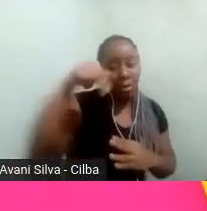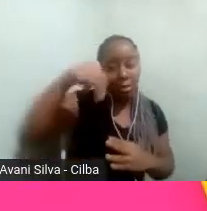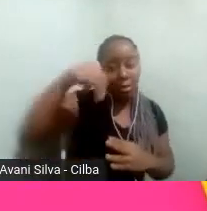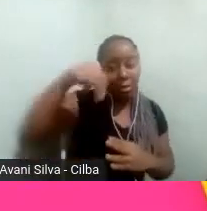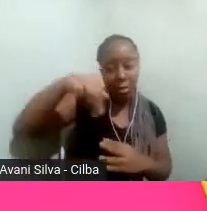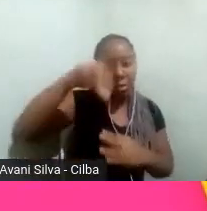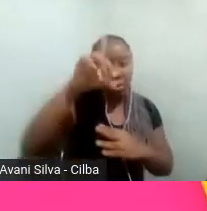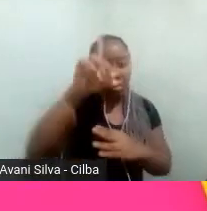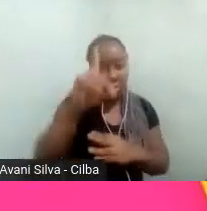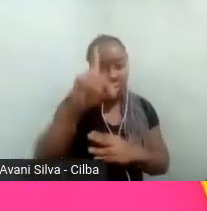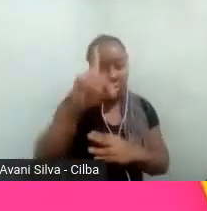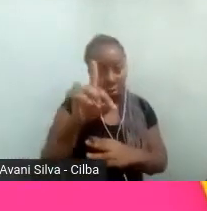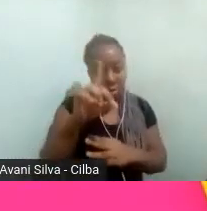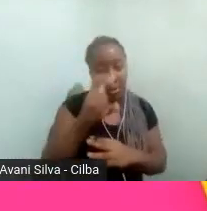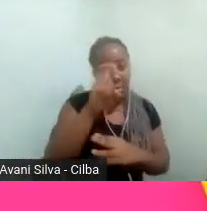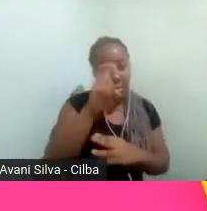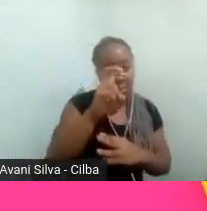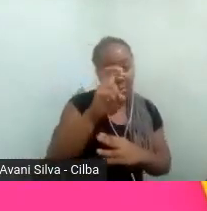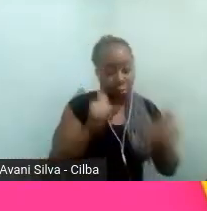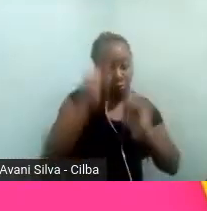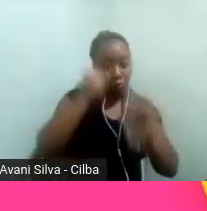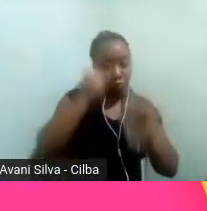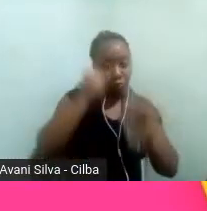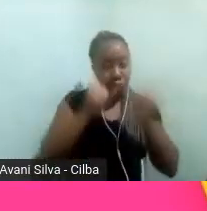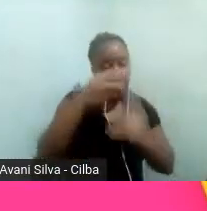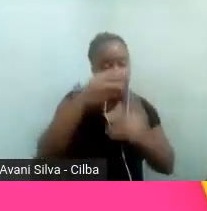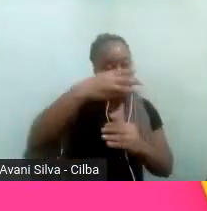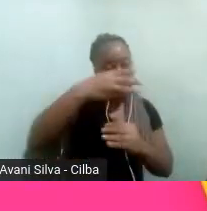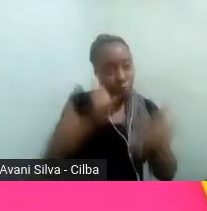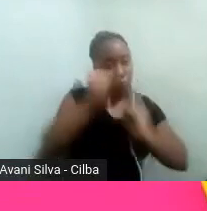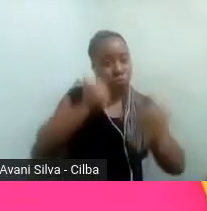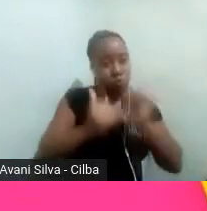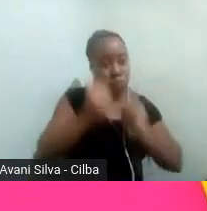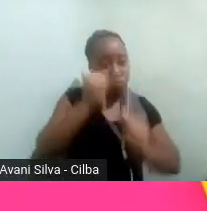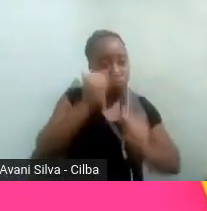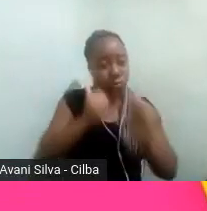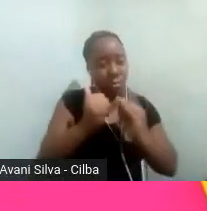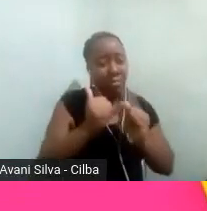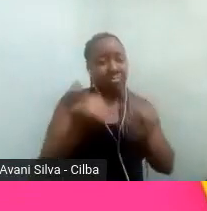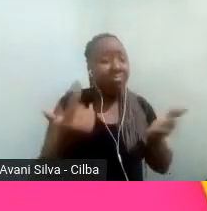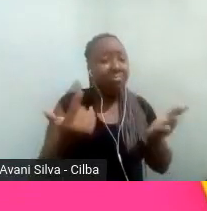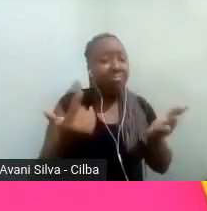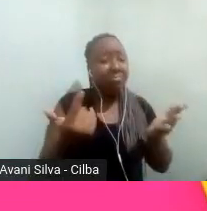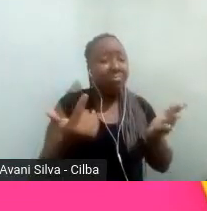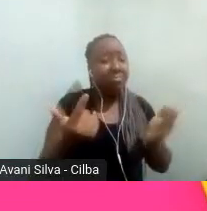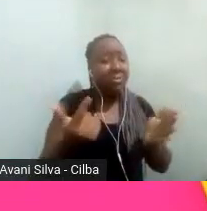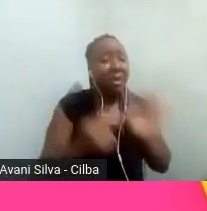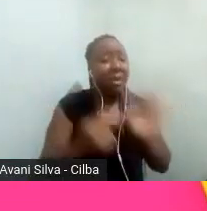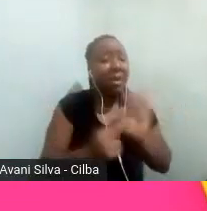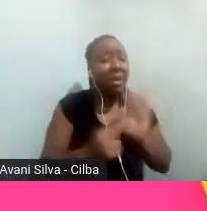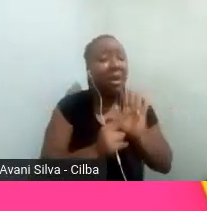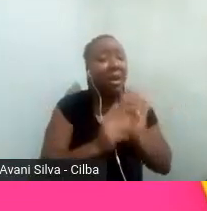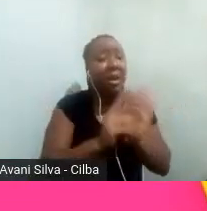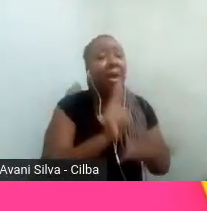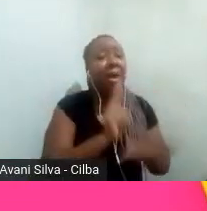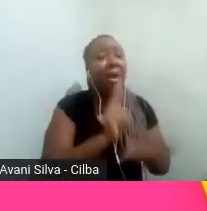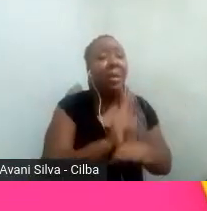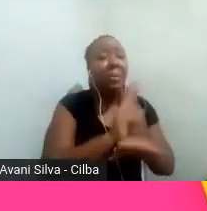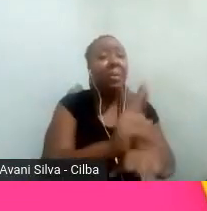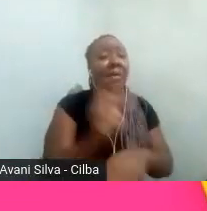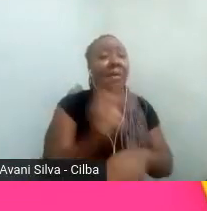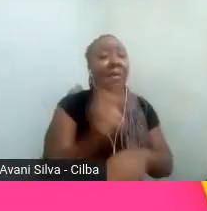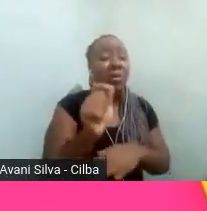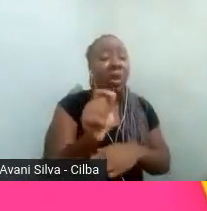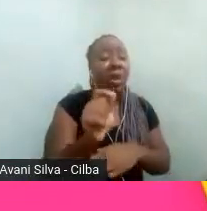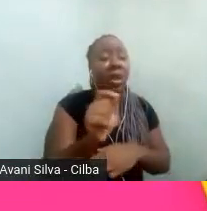5 volts, 3 volts, e o que representa GND, que eu tenho 2 aqui e tenho 1